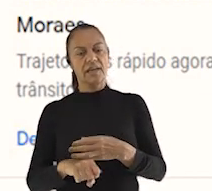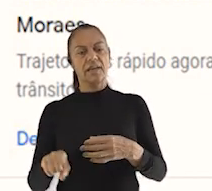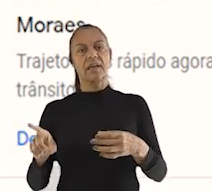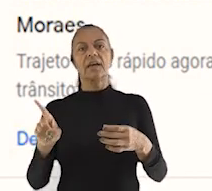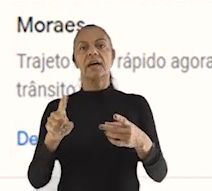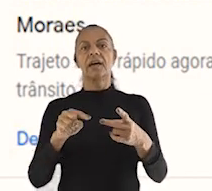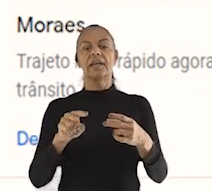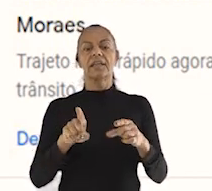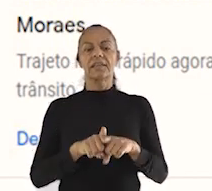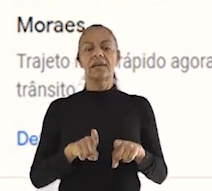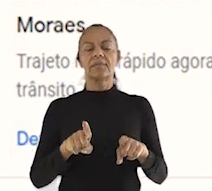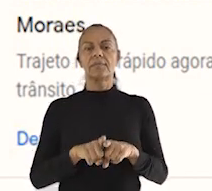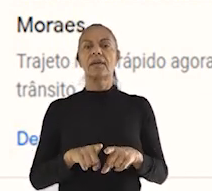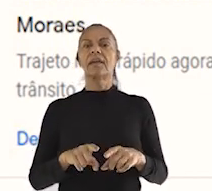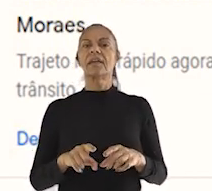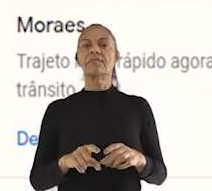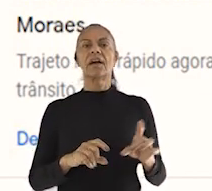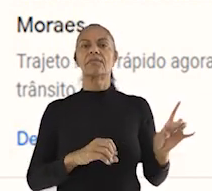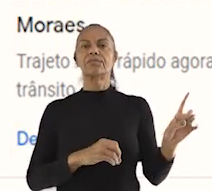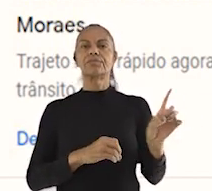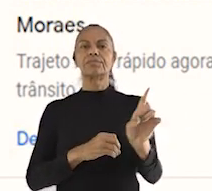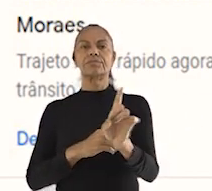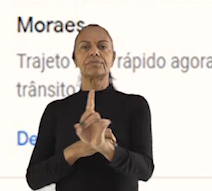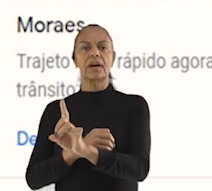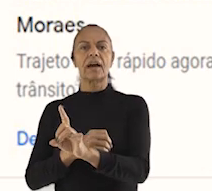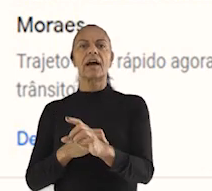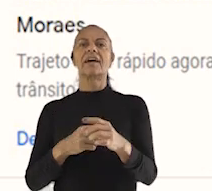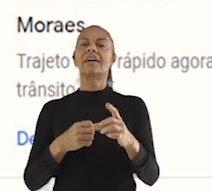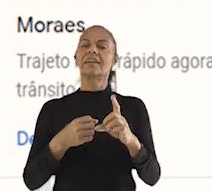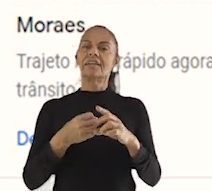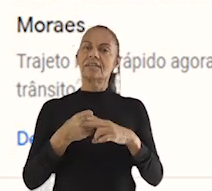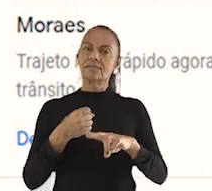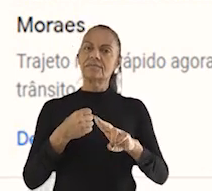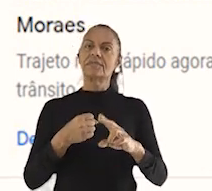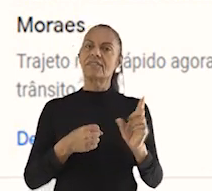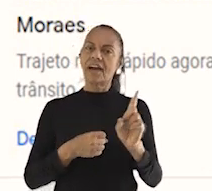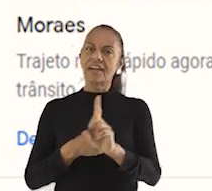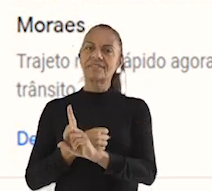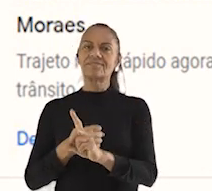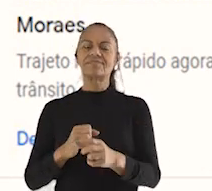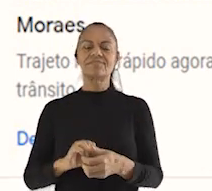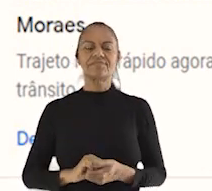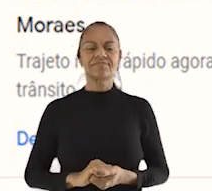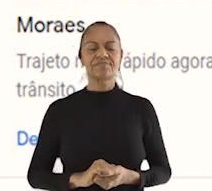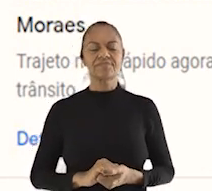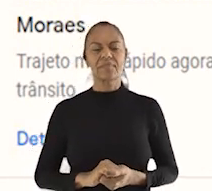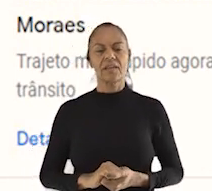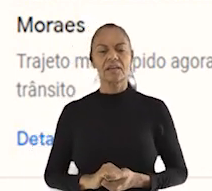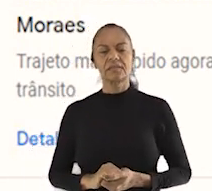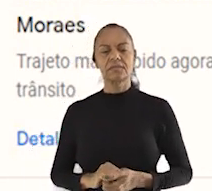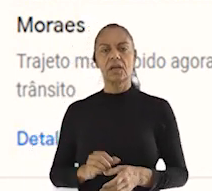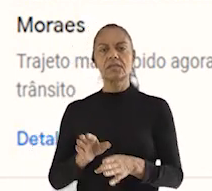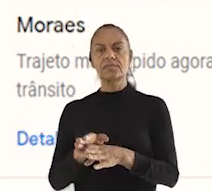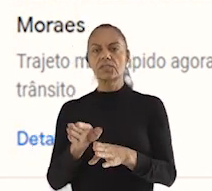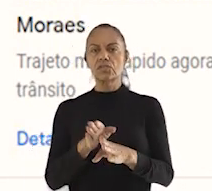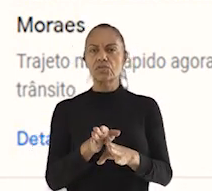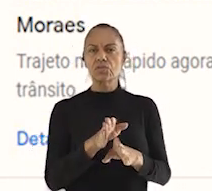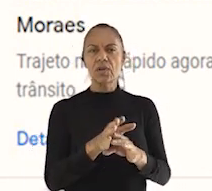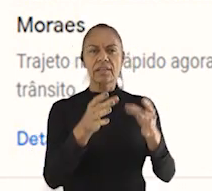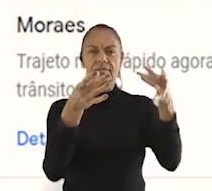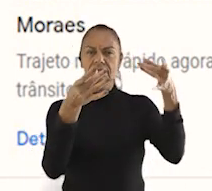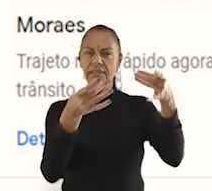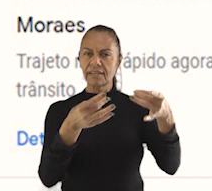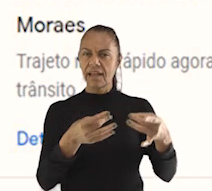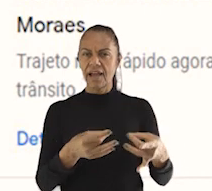que vão para a cidade de Serra e que passam em frente à Universidade Federal do Espírito Santo. Então, as